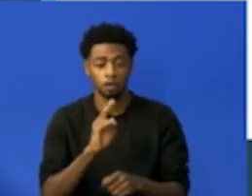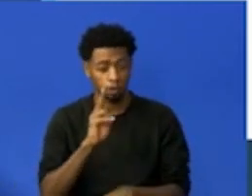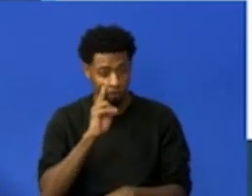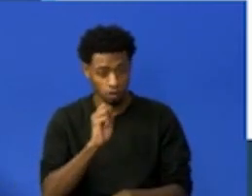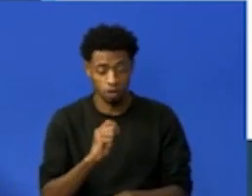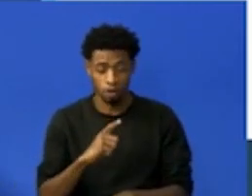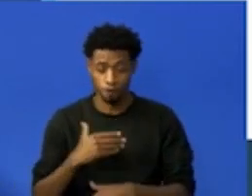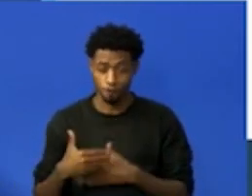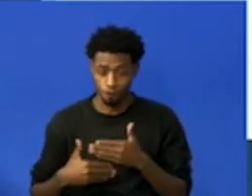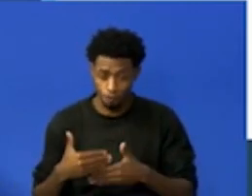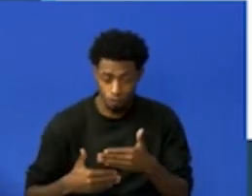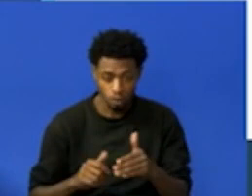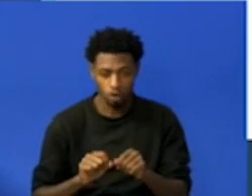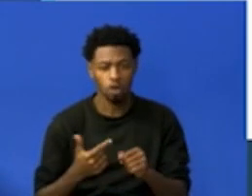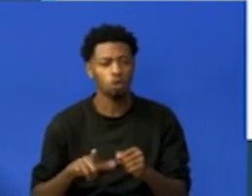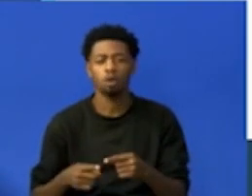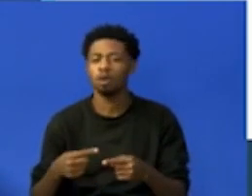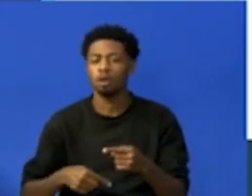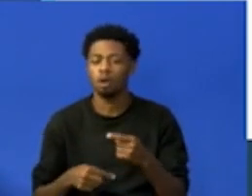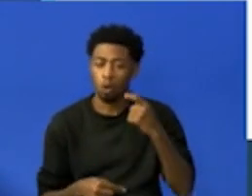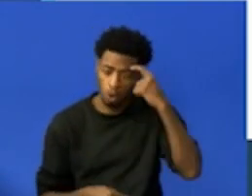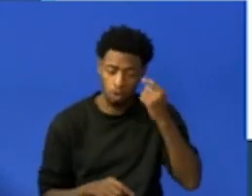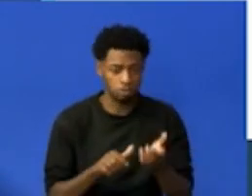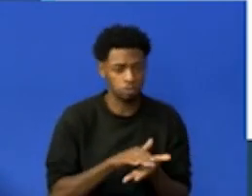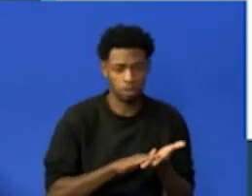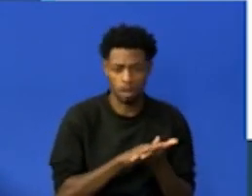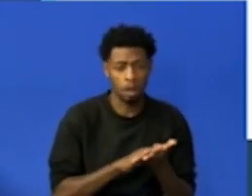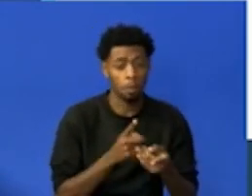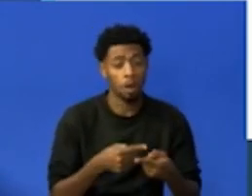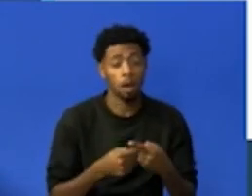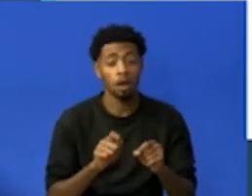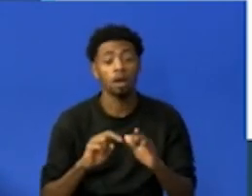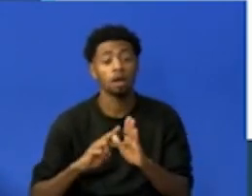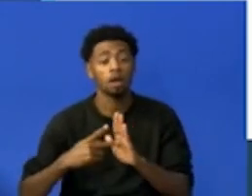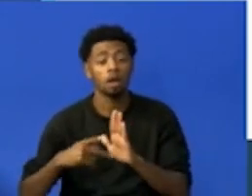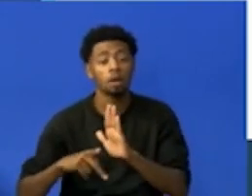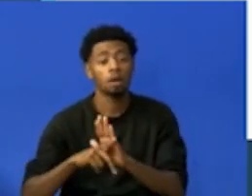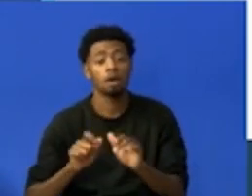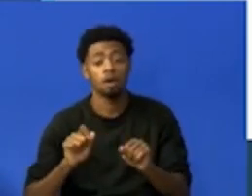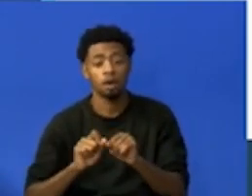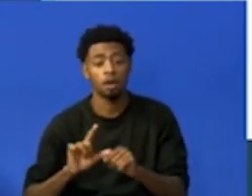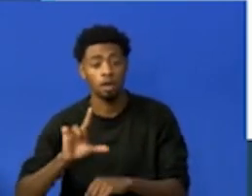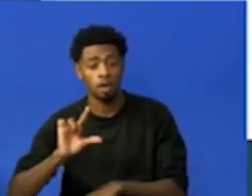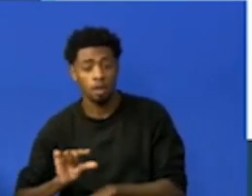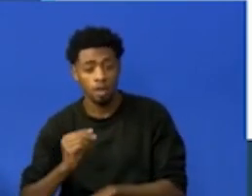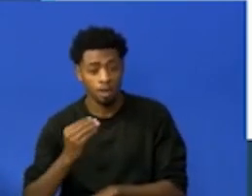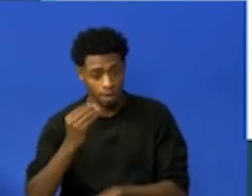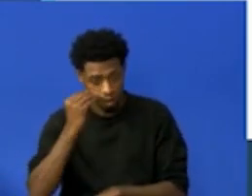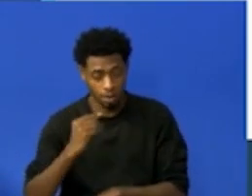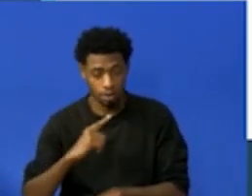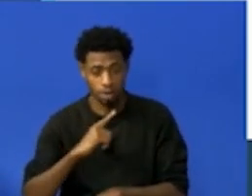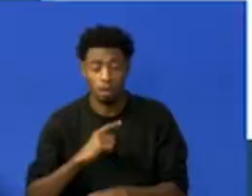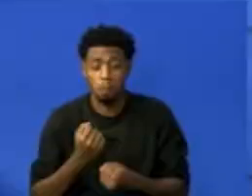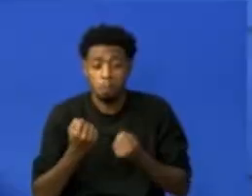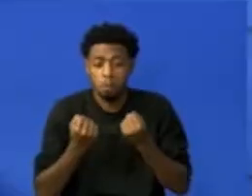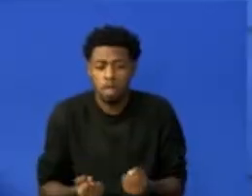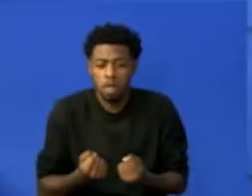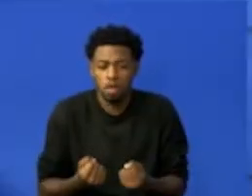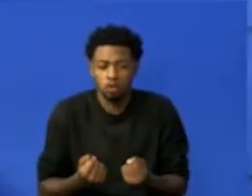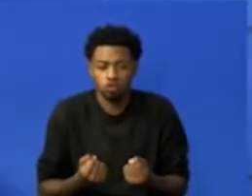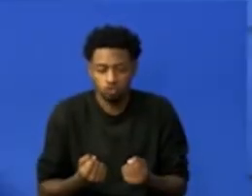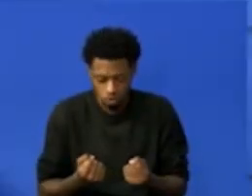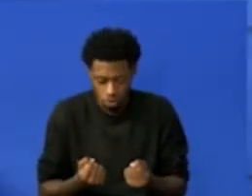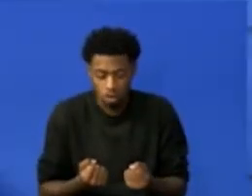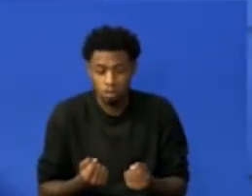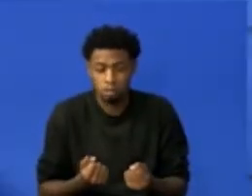fluxo, que não vai estar relacionado à cognição, mas vai estar relacionado à diminuição de sobrecarga sobre aquele